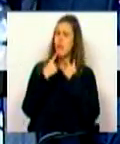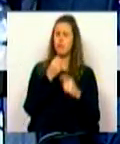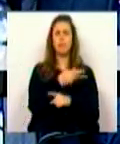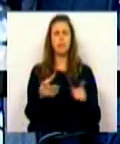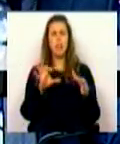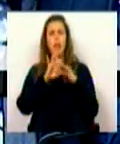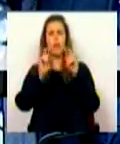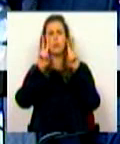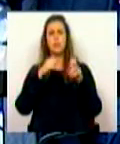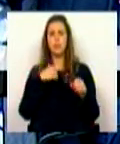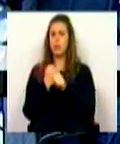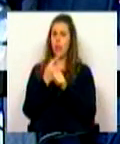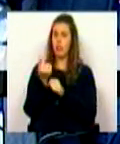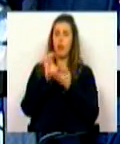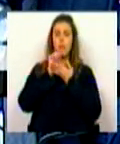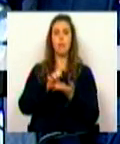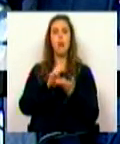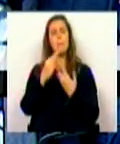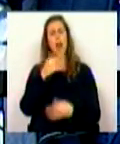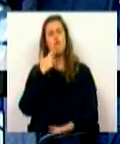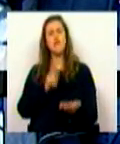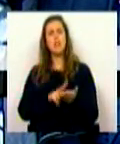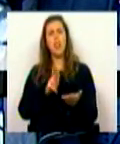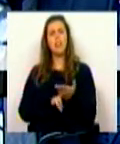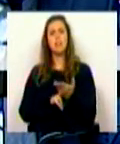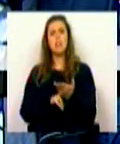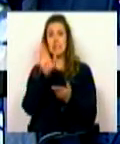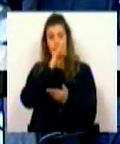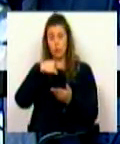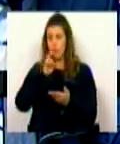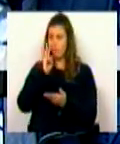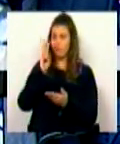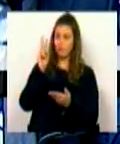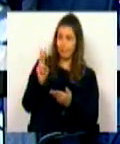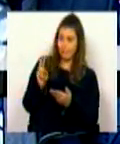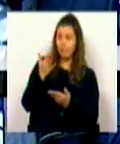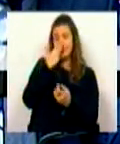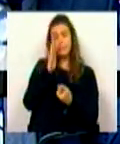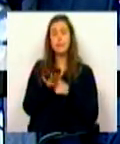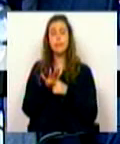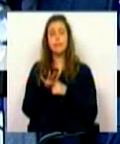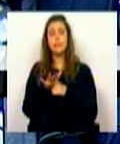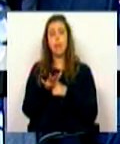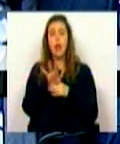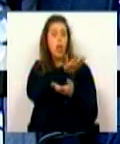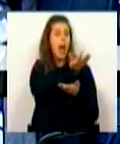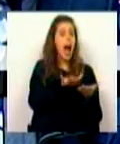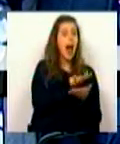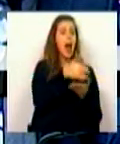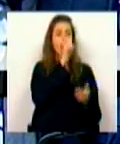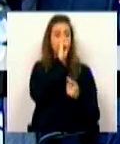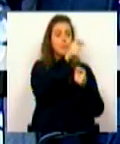em matéria de execução de fundos, mas a verdade é que, se nós formos ver, por exemplo, no domínio da agricultura,